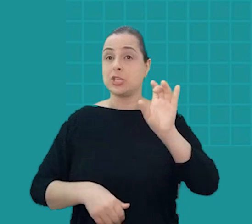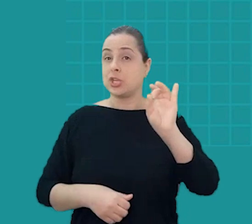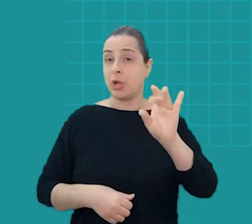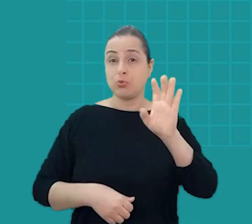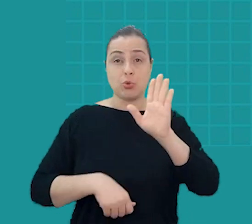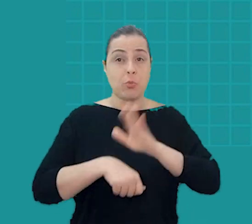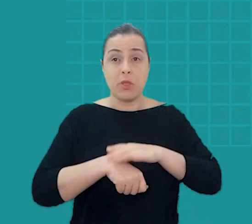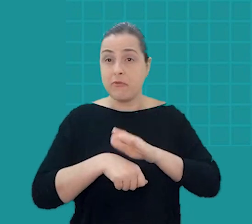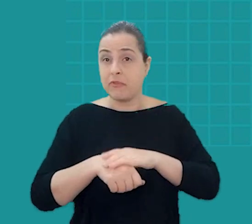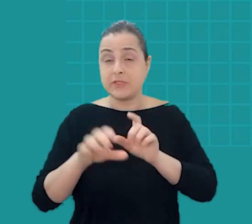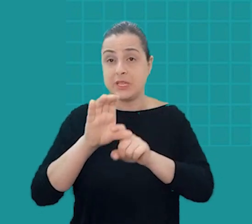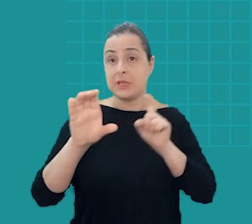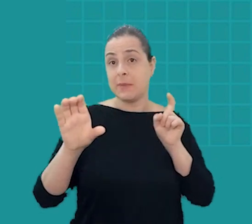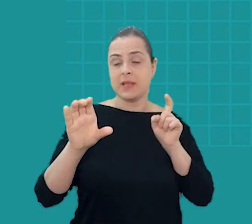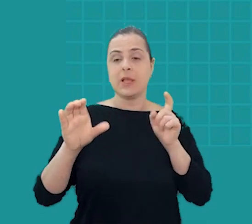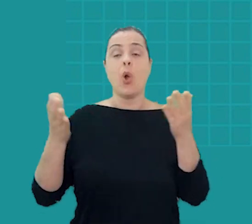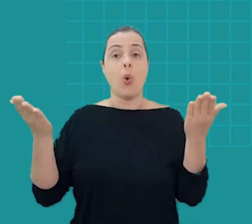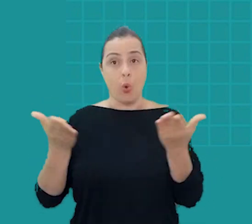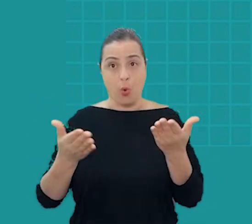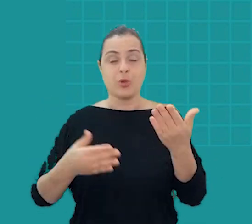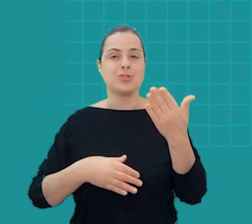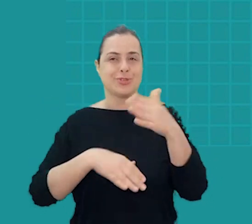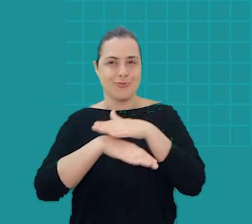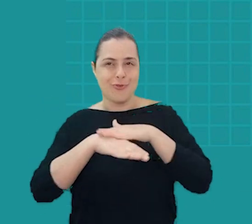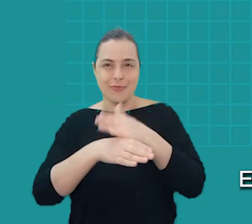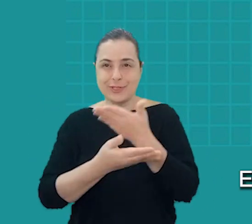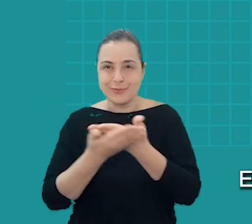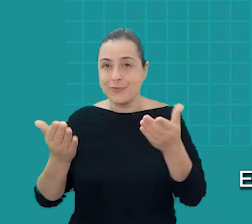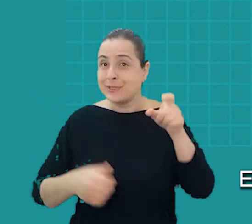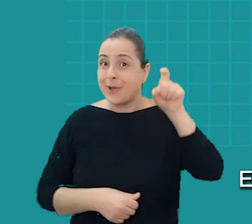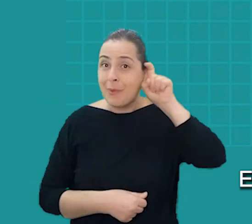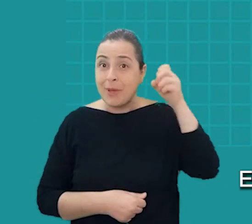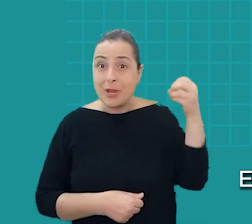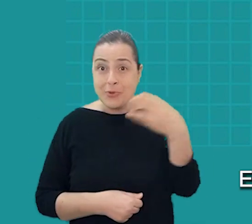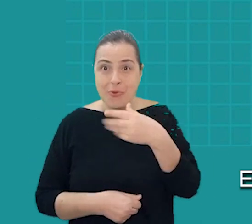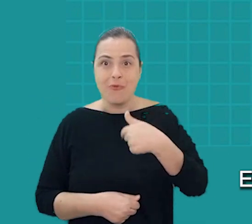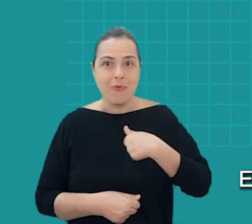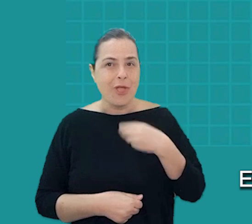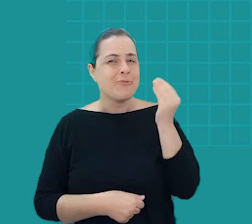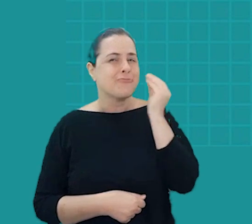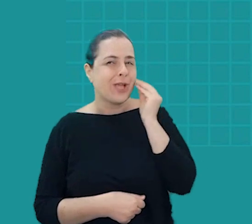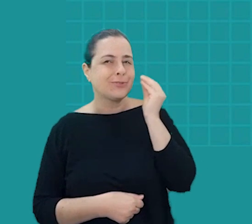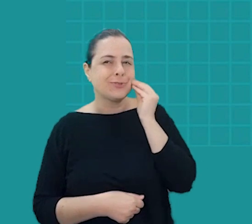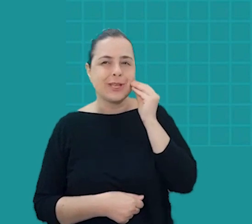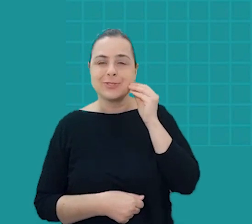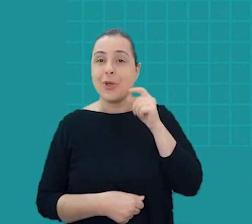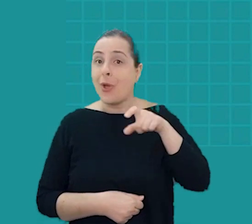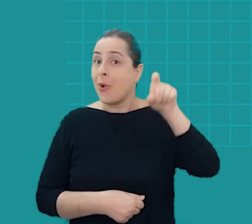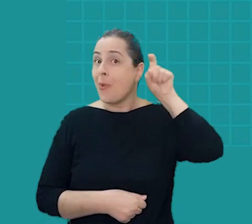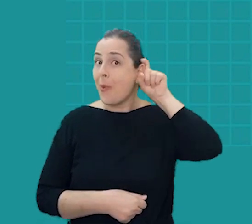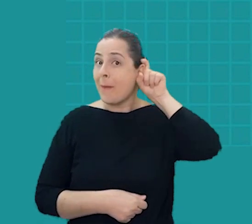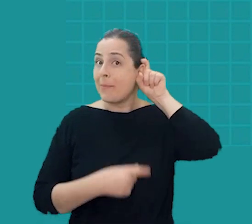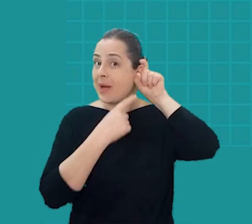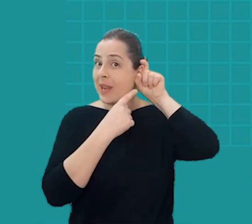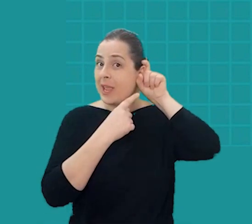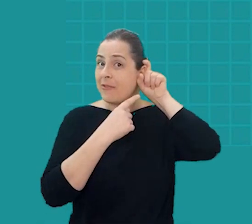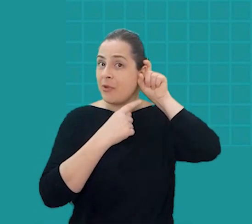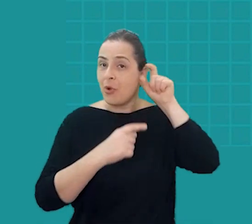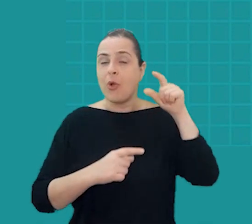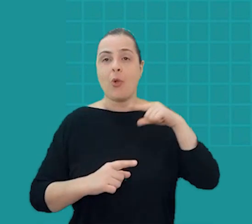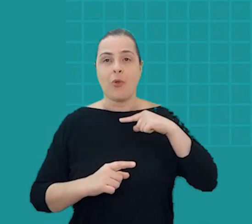com vocês porque eu estou com um aparelhinho aqui, tá novo, eu estou testando, que é uma conectividade, ele conecta via